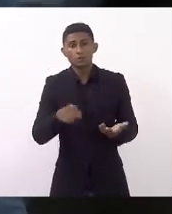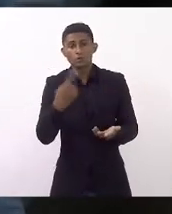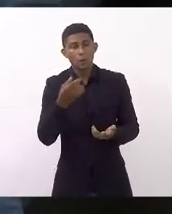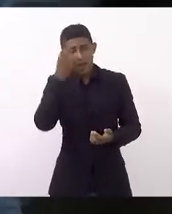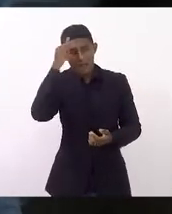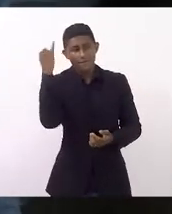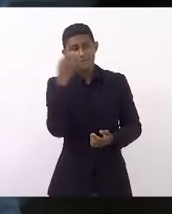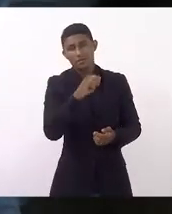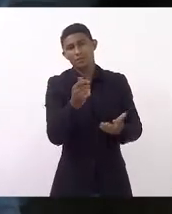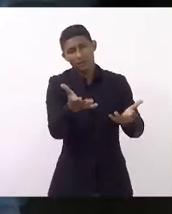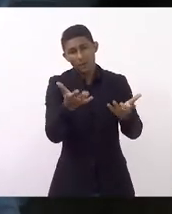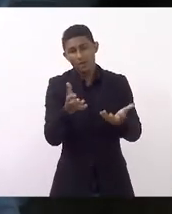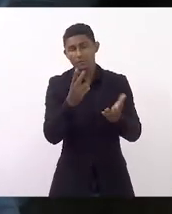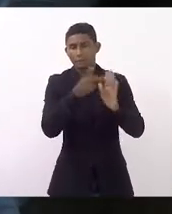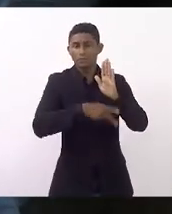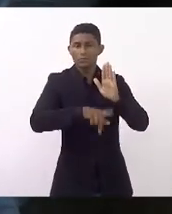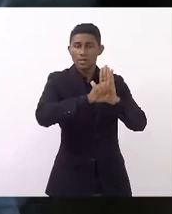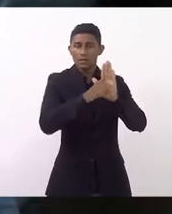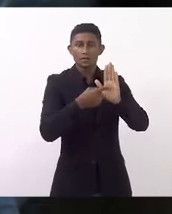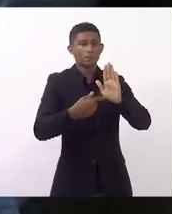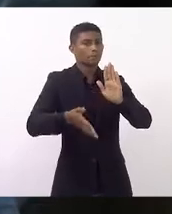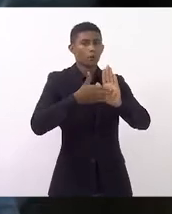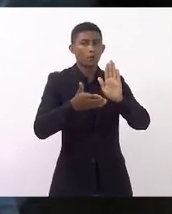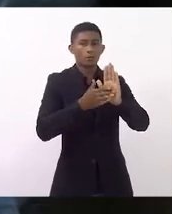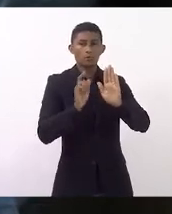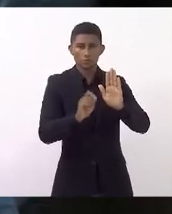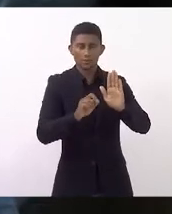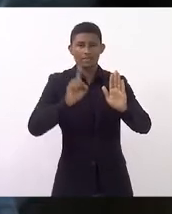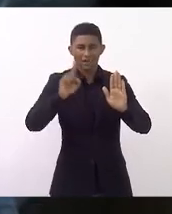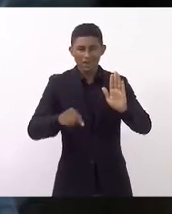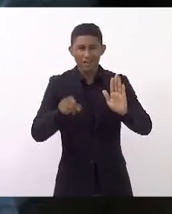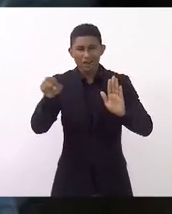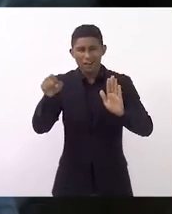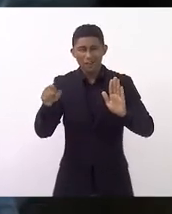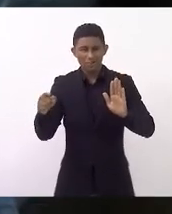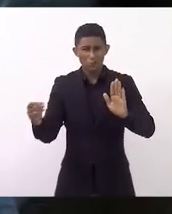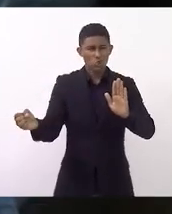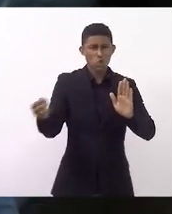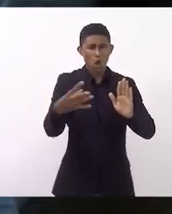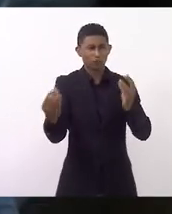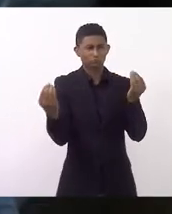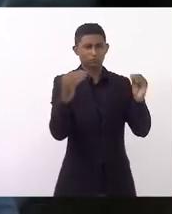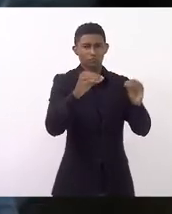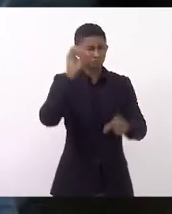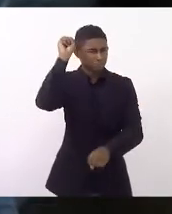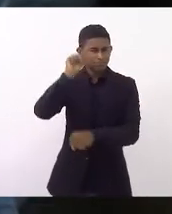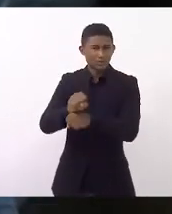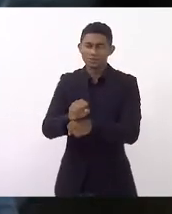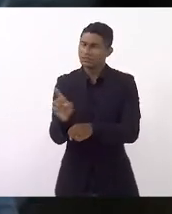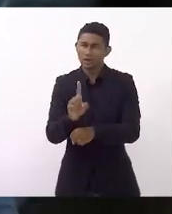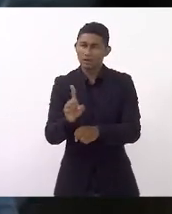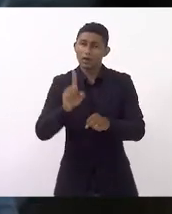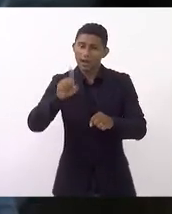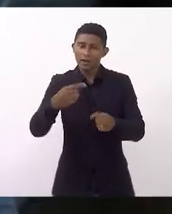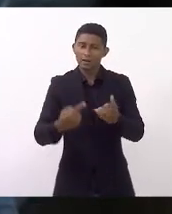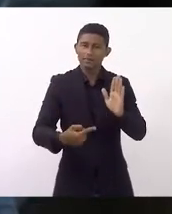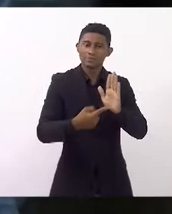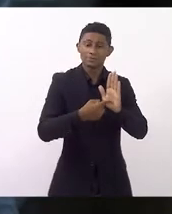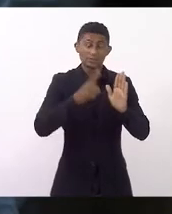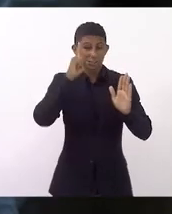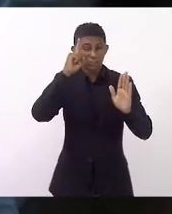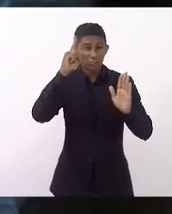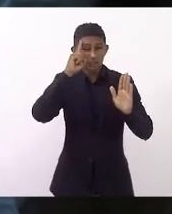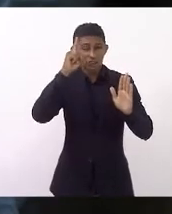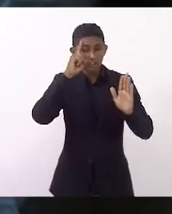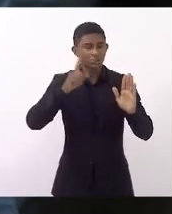o projeto propunha não suspender a reforma, mas um outro cronograma, uma outra agenda. Até porque,